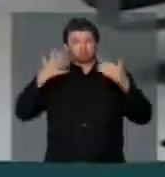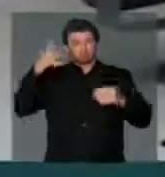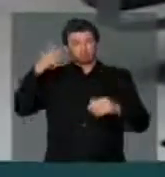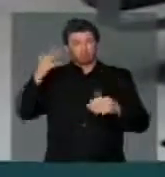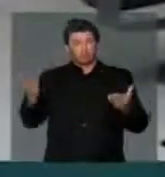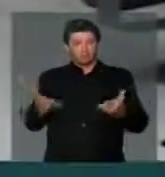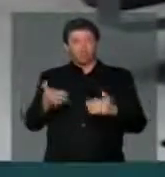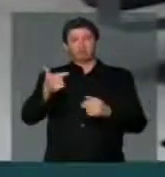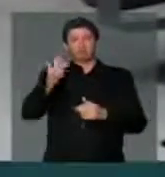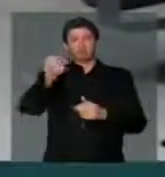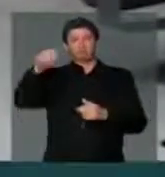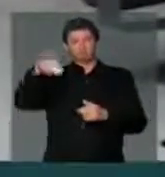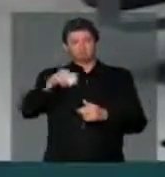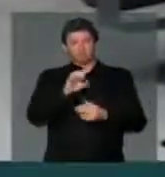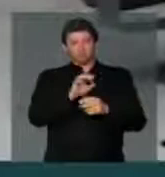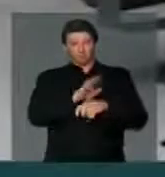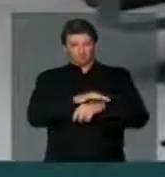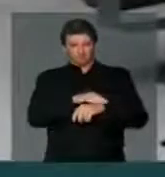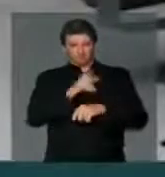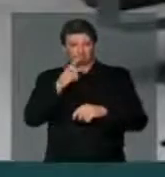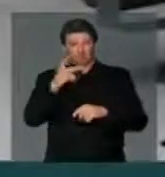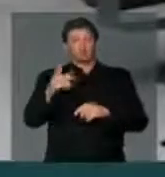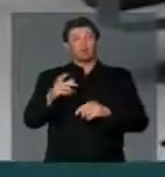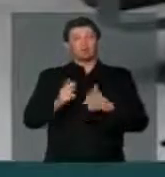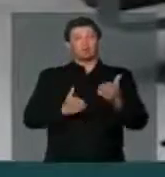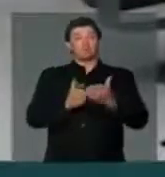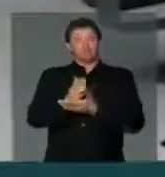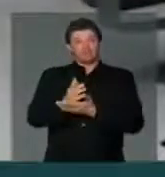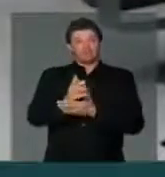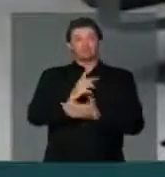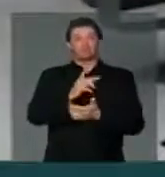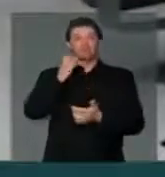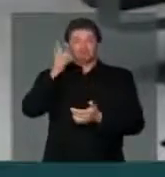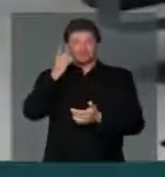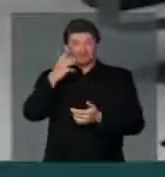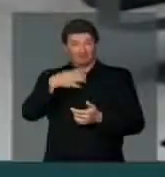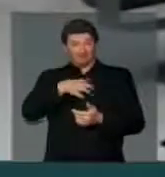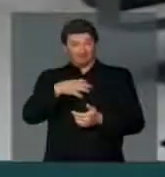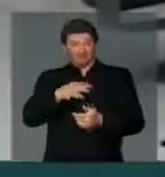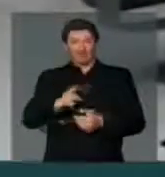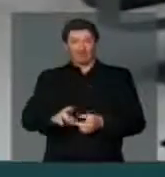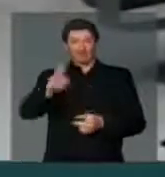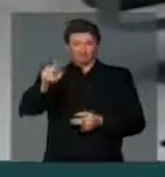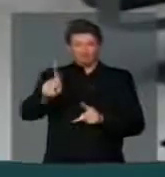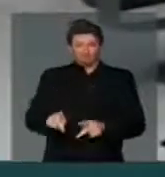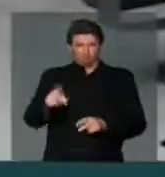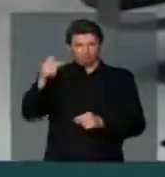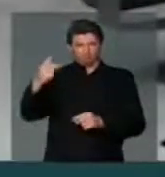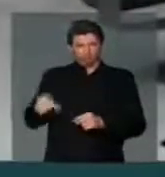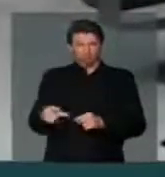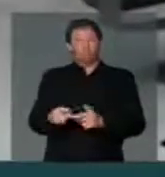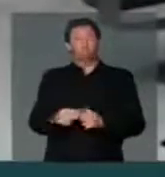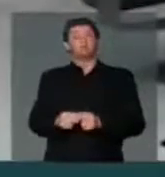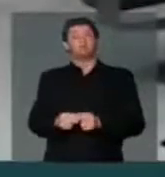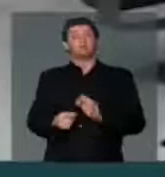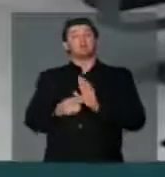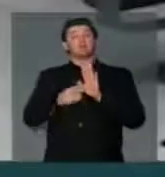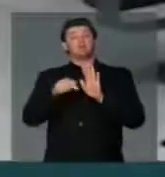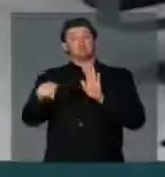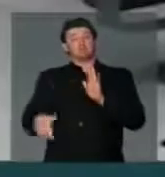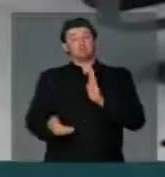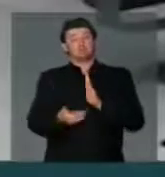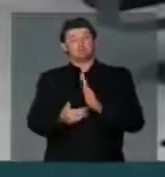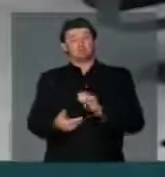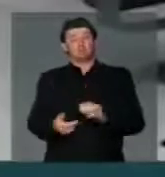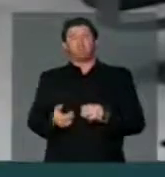grande expediente. Um deputado que se elegeu pela Bahia, que representa o seu povo e que vem demonstrando aqui na casa, na Câmara dos